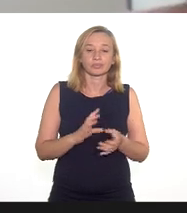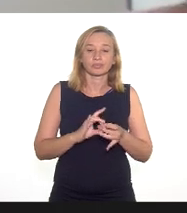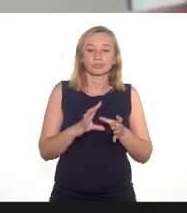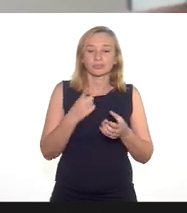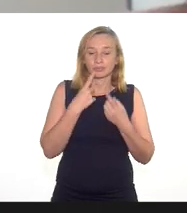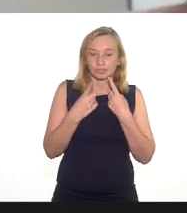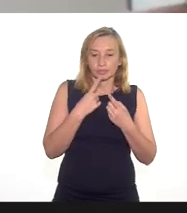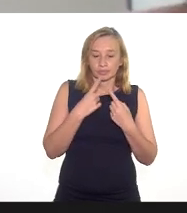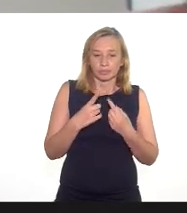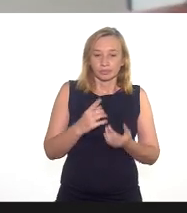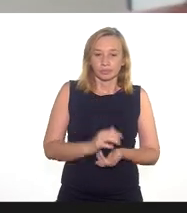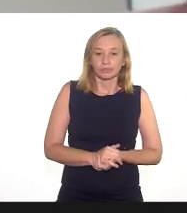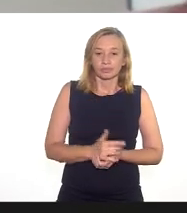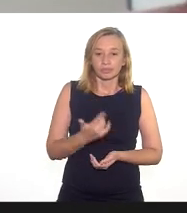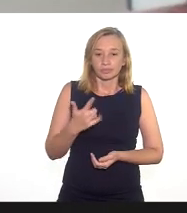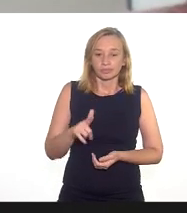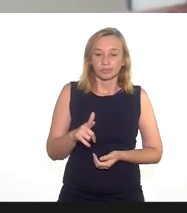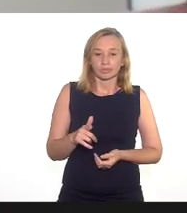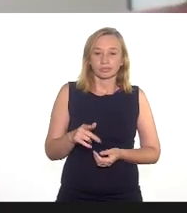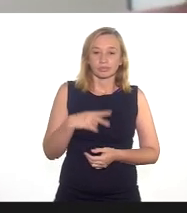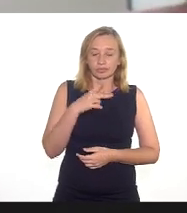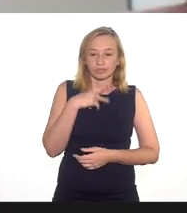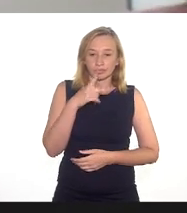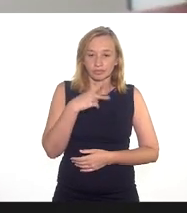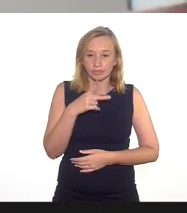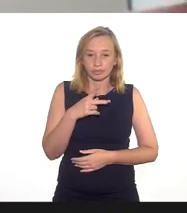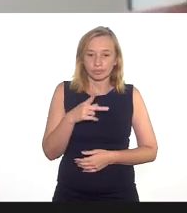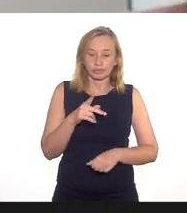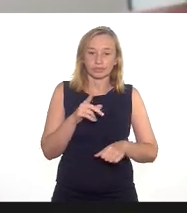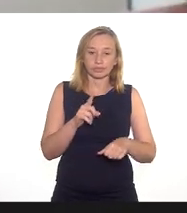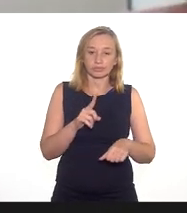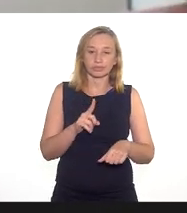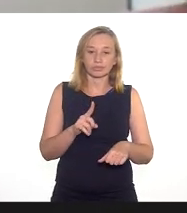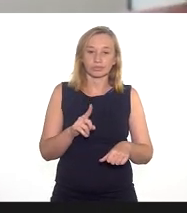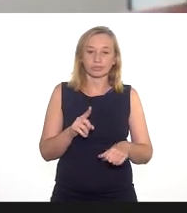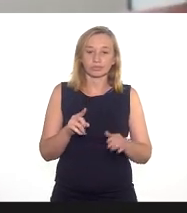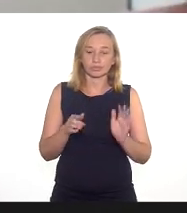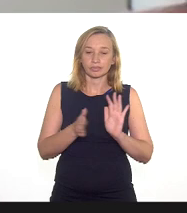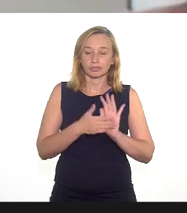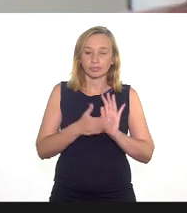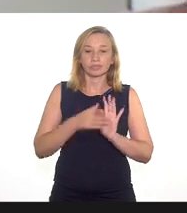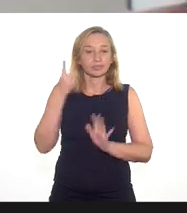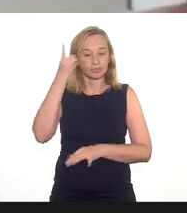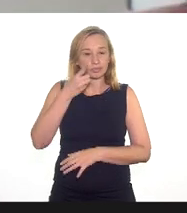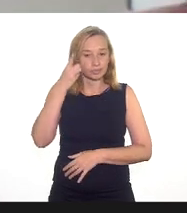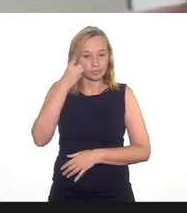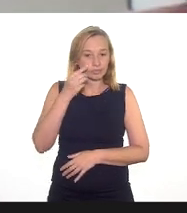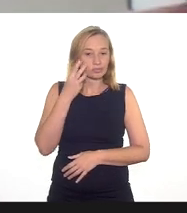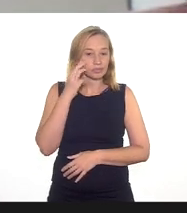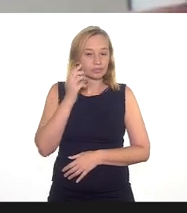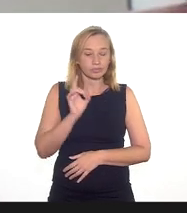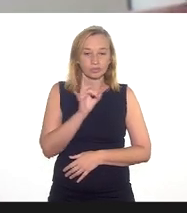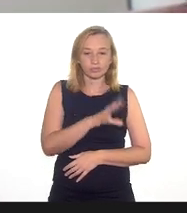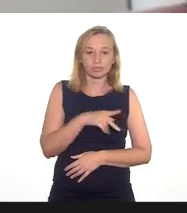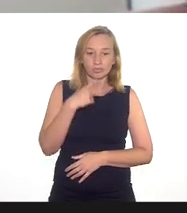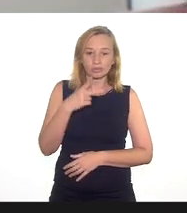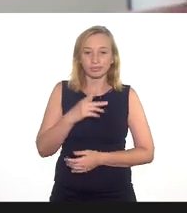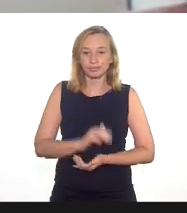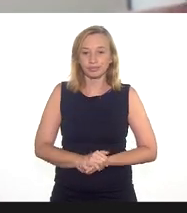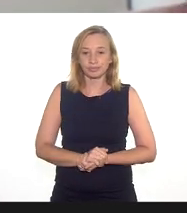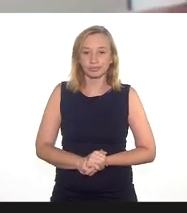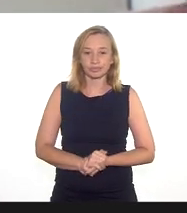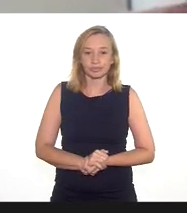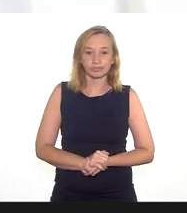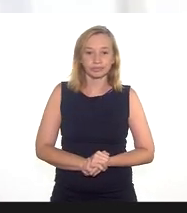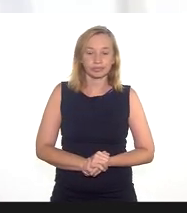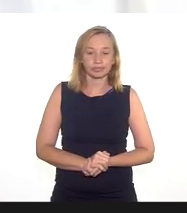diálogo e te passo novamente a palavra a partir dessa proposta, deputado Valdec, para fazer esse último comentário.